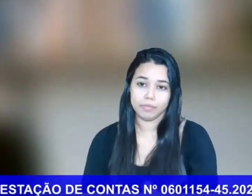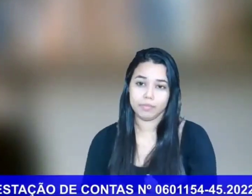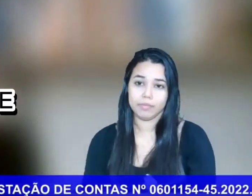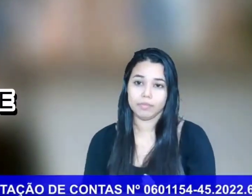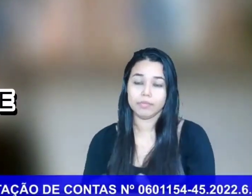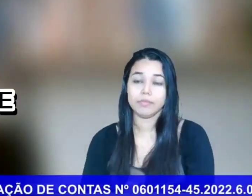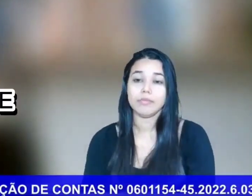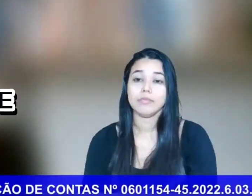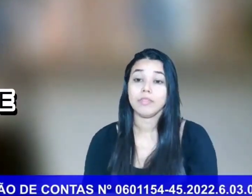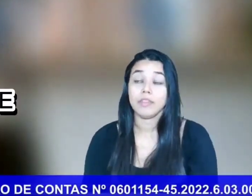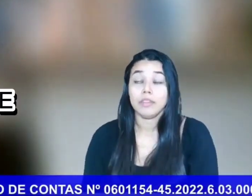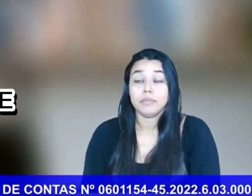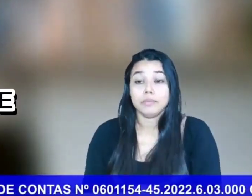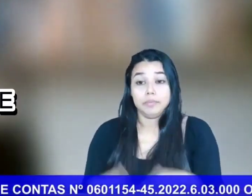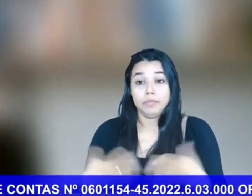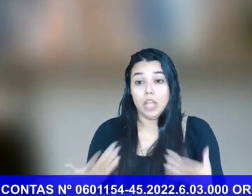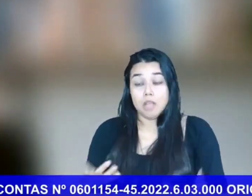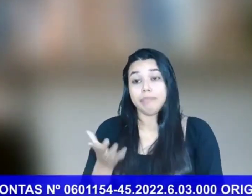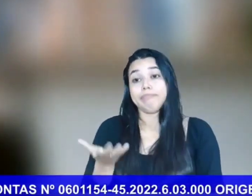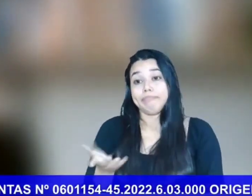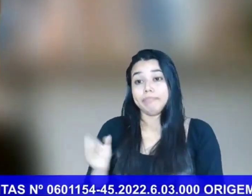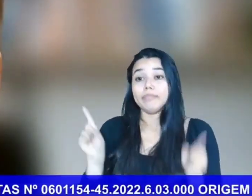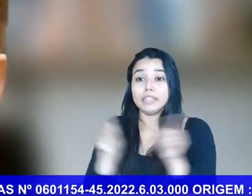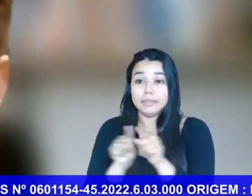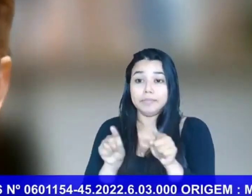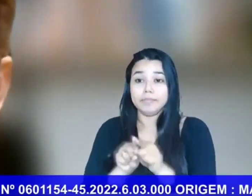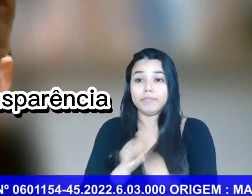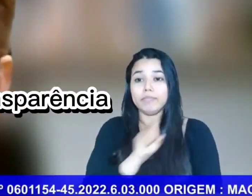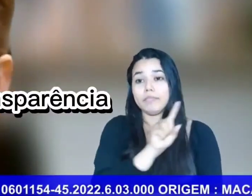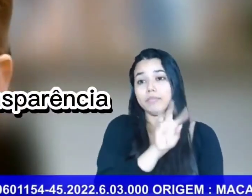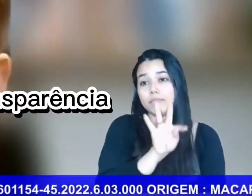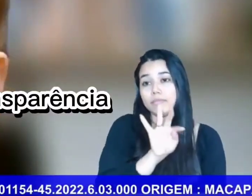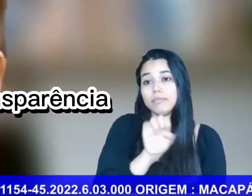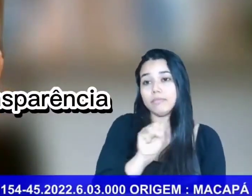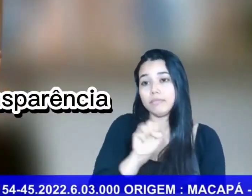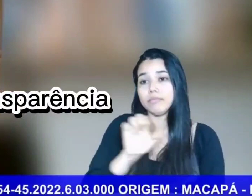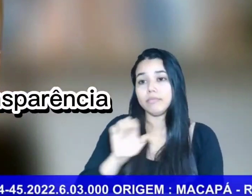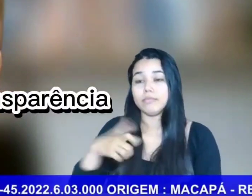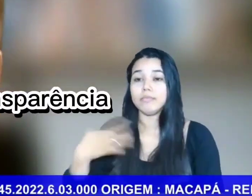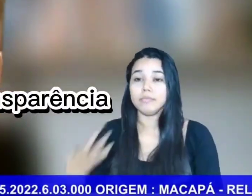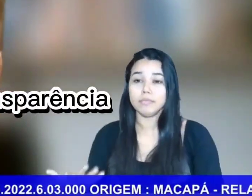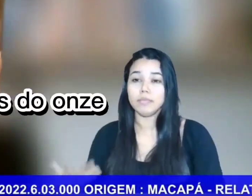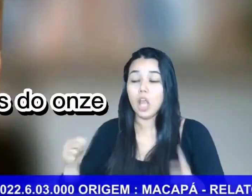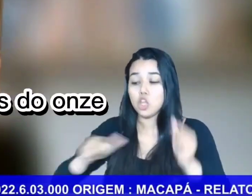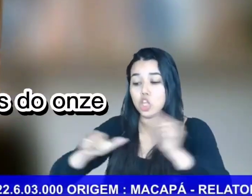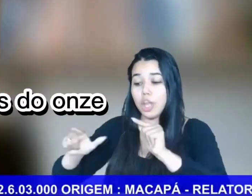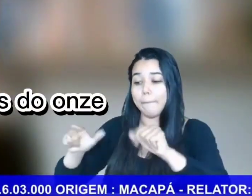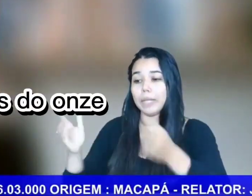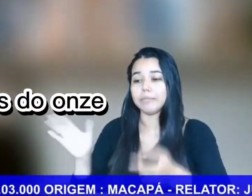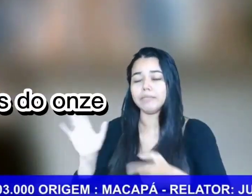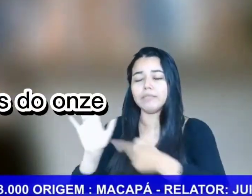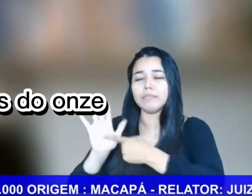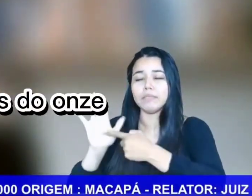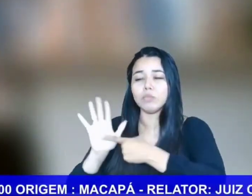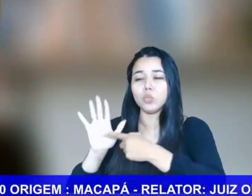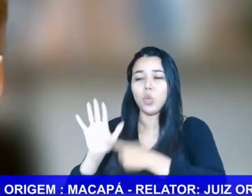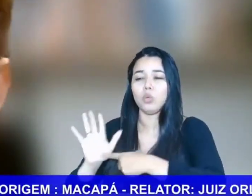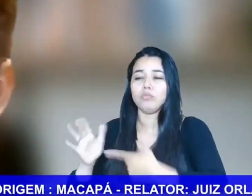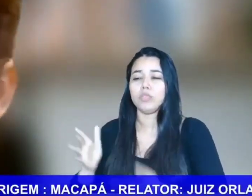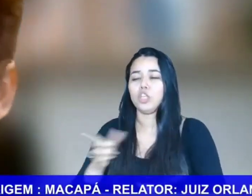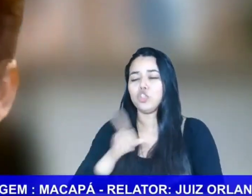Corte, inclusive na do TSE. Todavia, por dever de cautela e transparência, o candidato, em